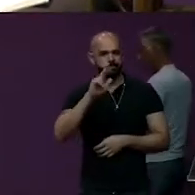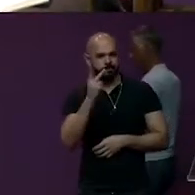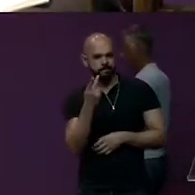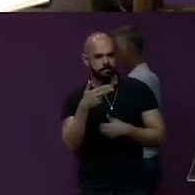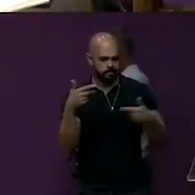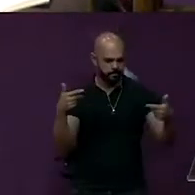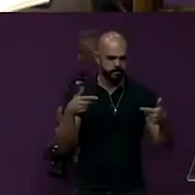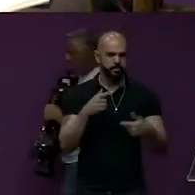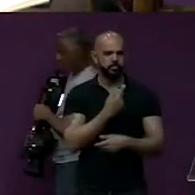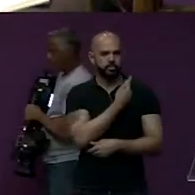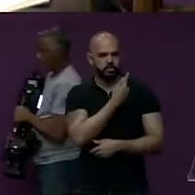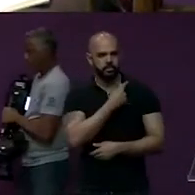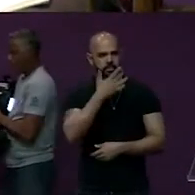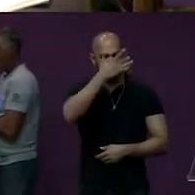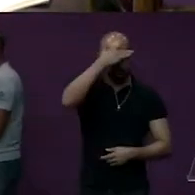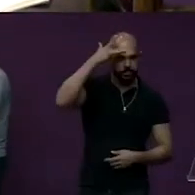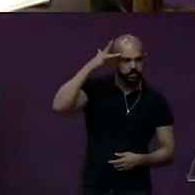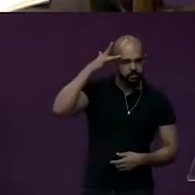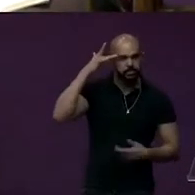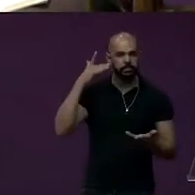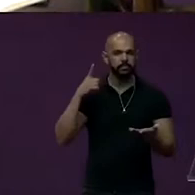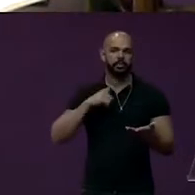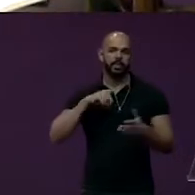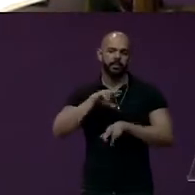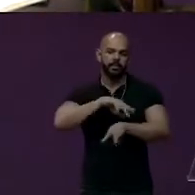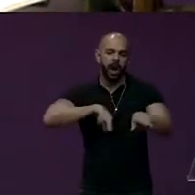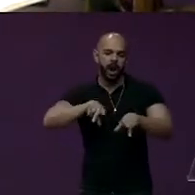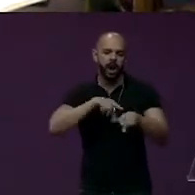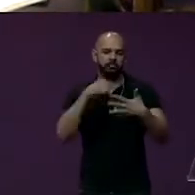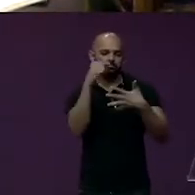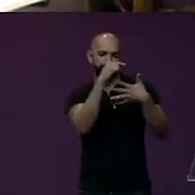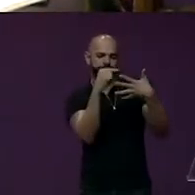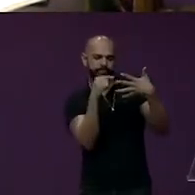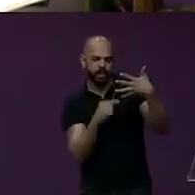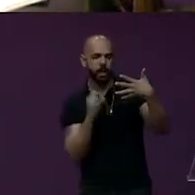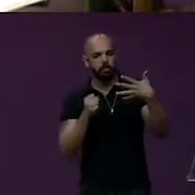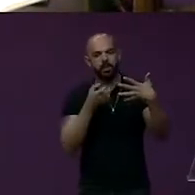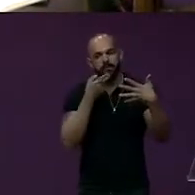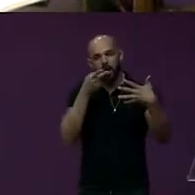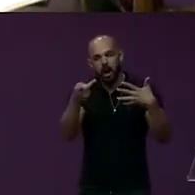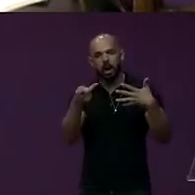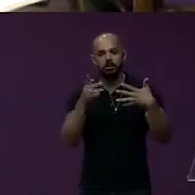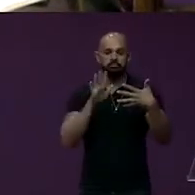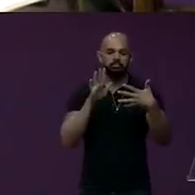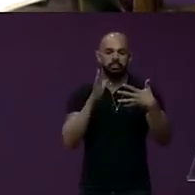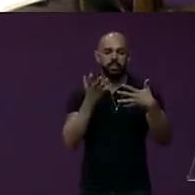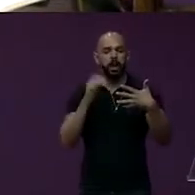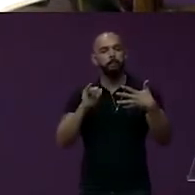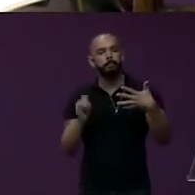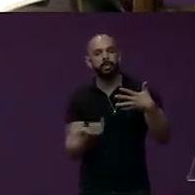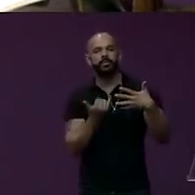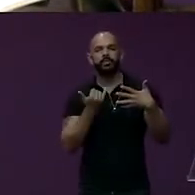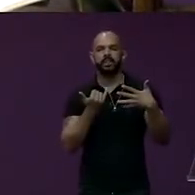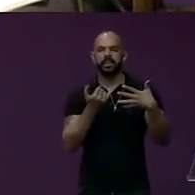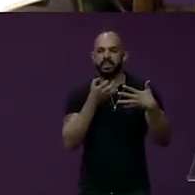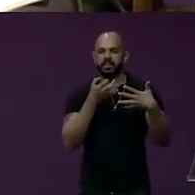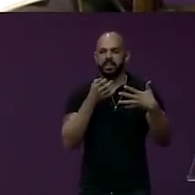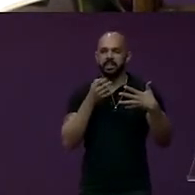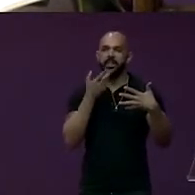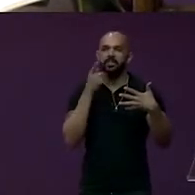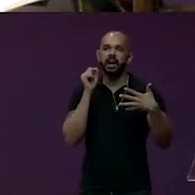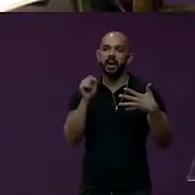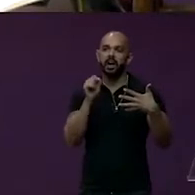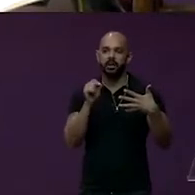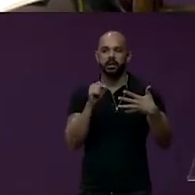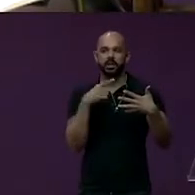pessoas, ela tem várias questões que eu poderia destacar, mas eu queria aproveitar essa oportunidade e